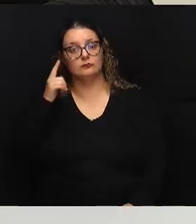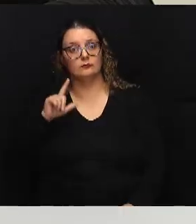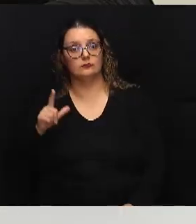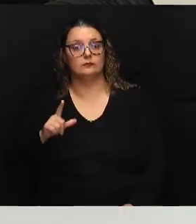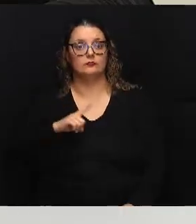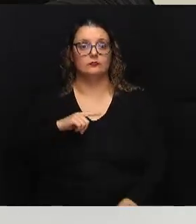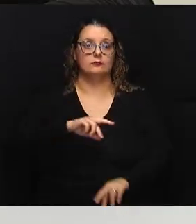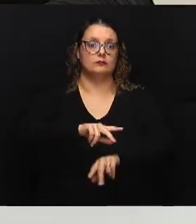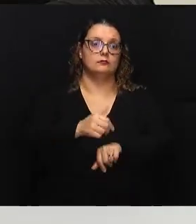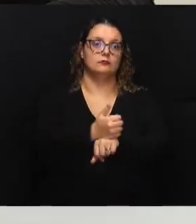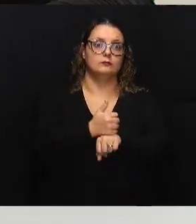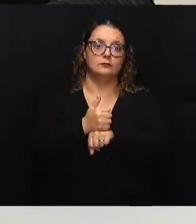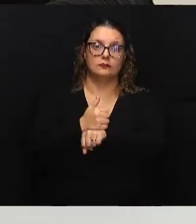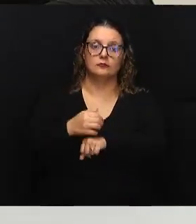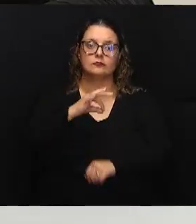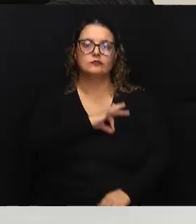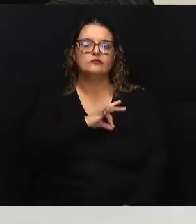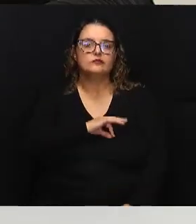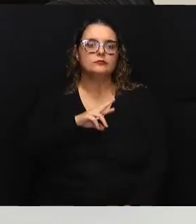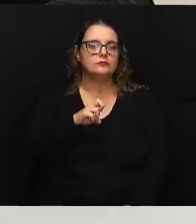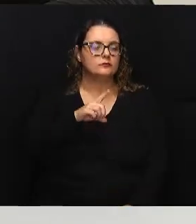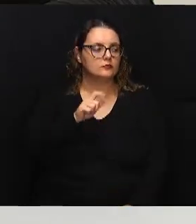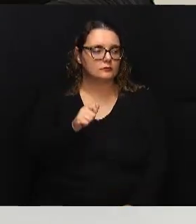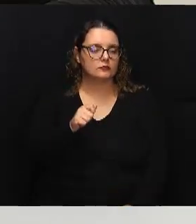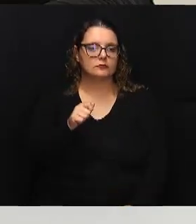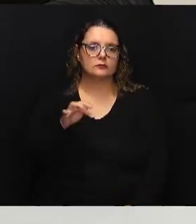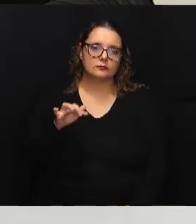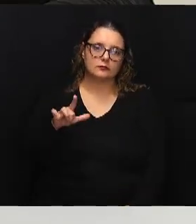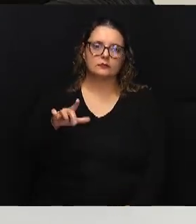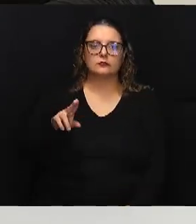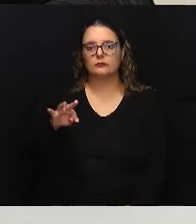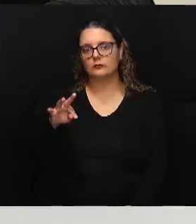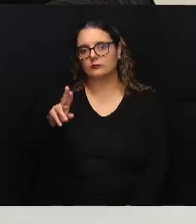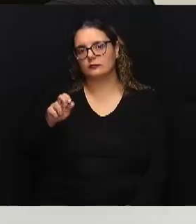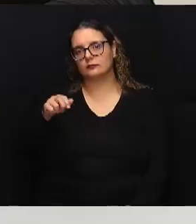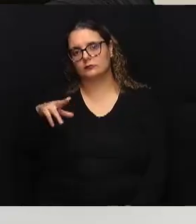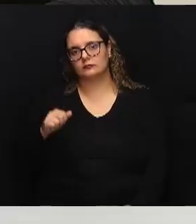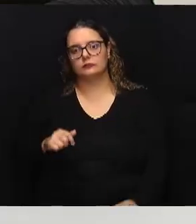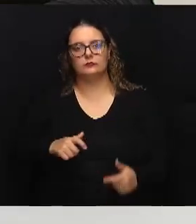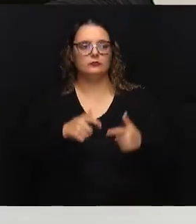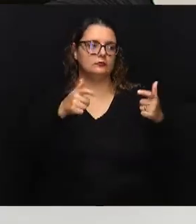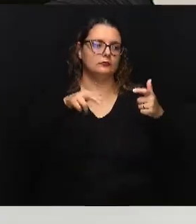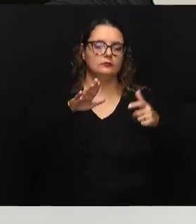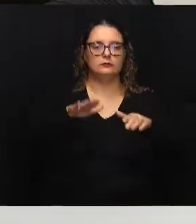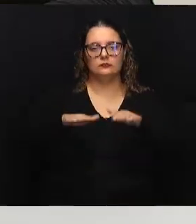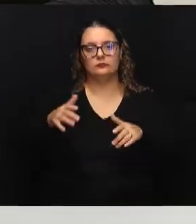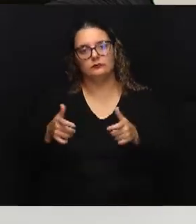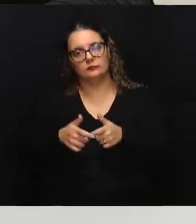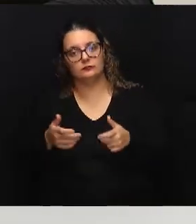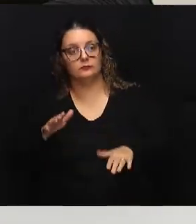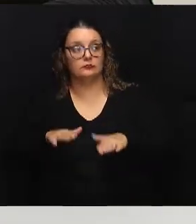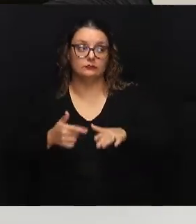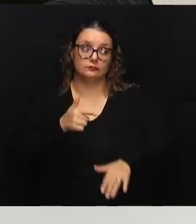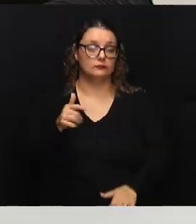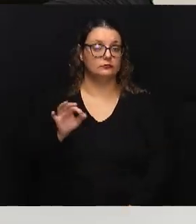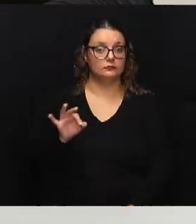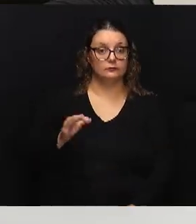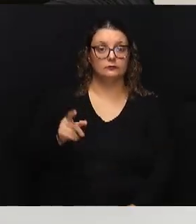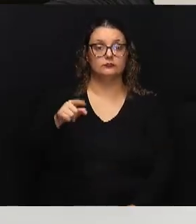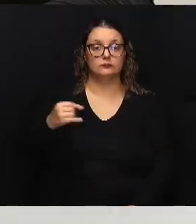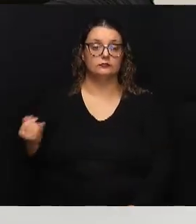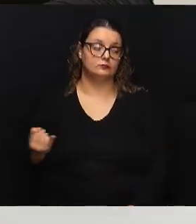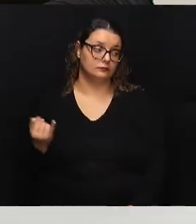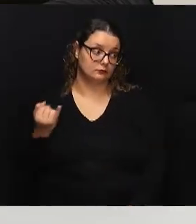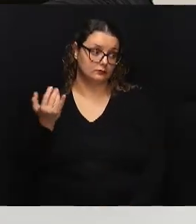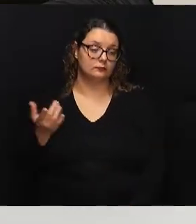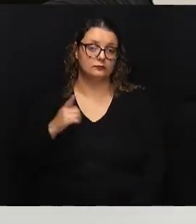trabalham com salários ou com rendas que são flutuantes, às vezes cresce, às vezes cai, às vezes não tem nada, né? Mas é muito importante